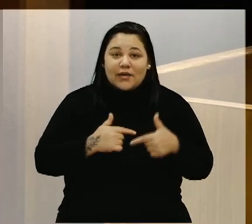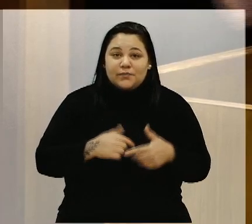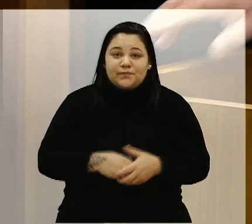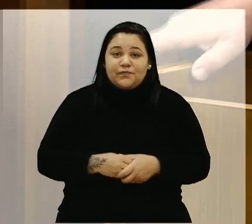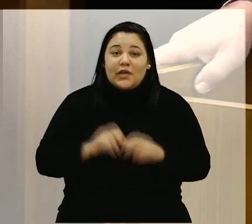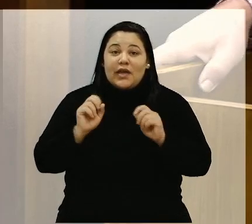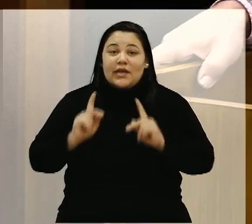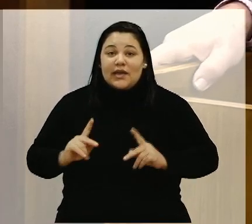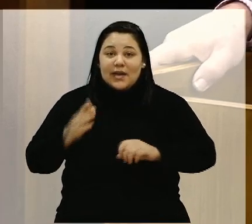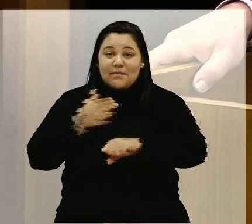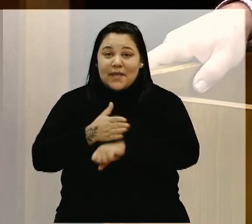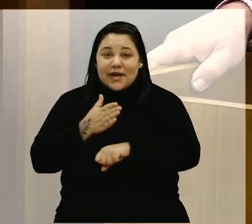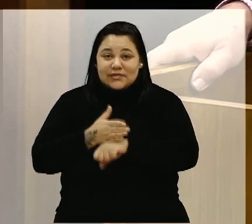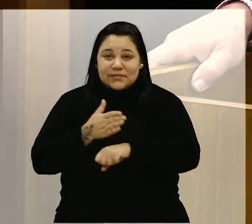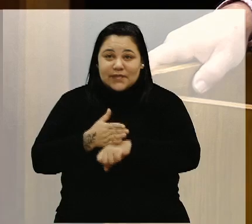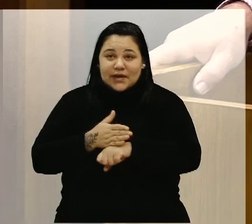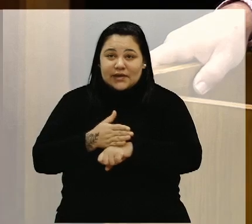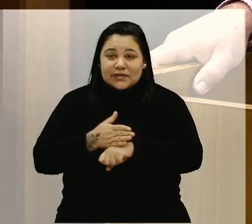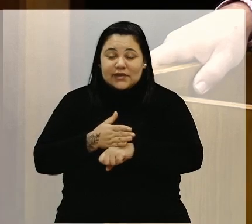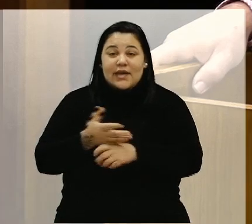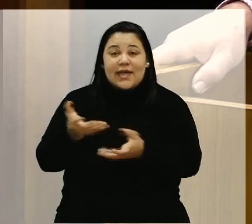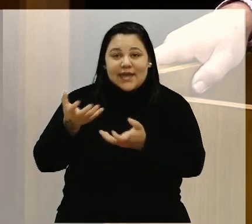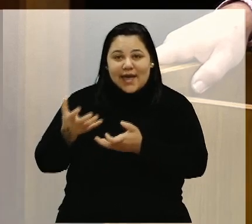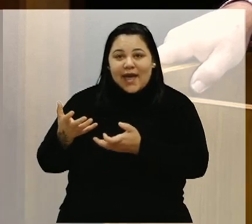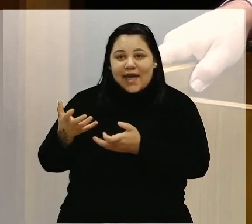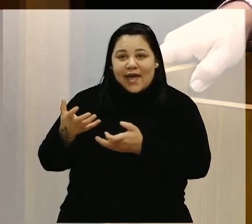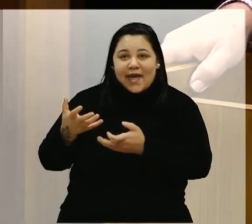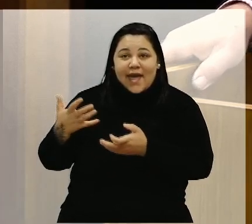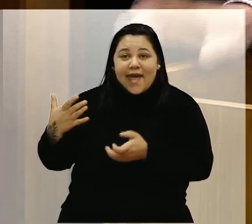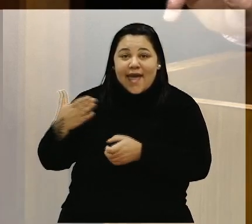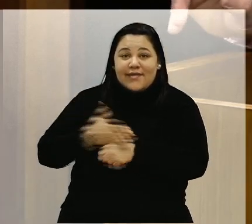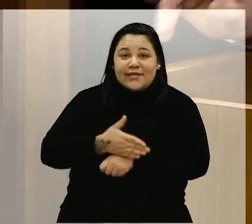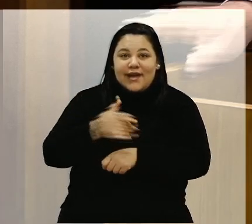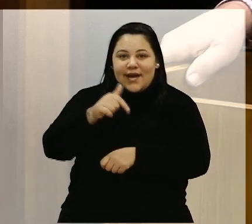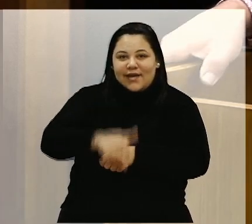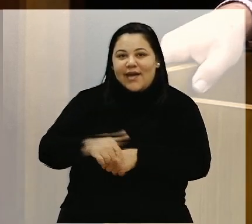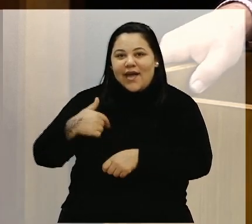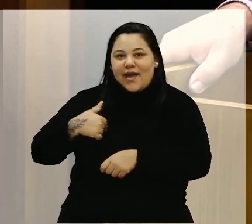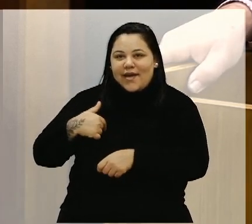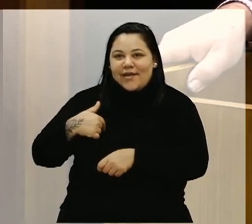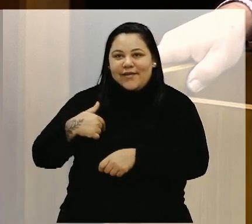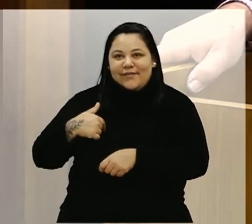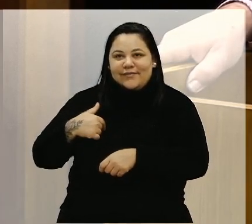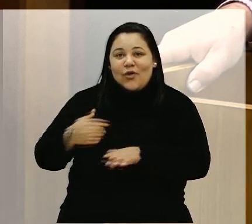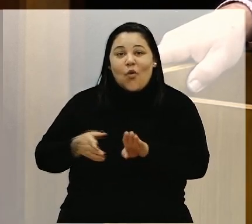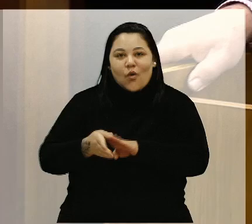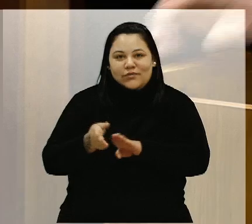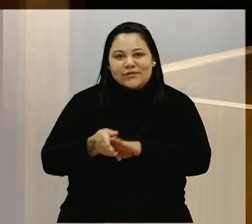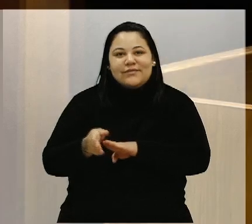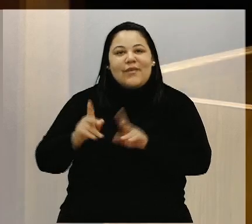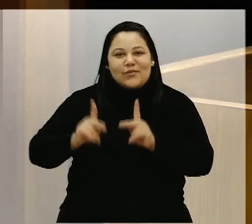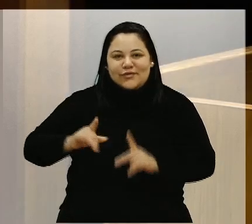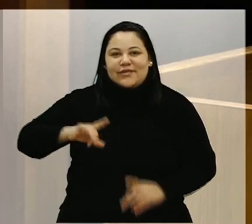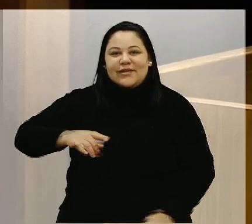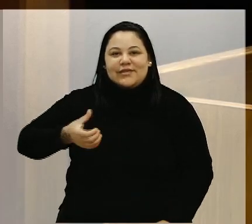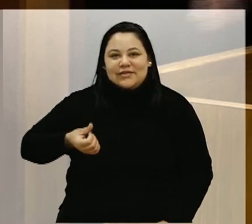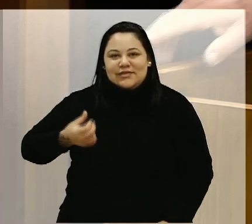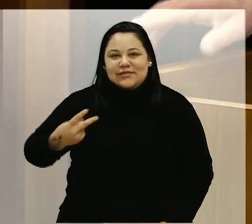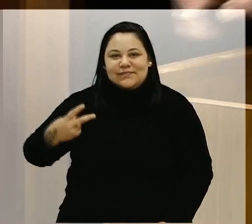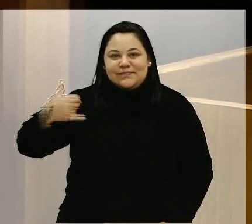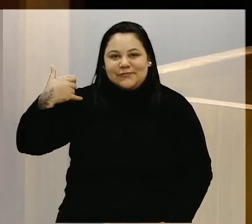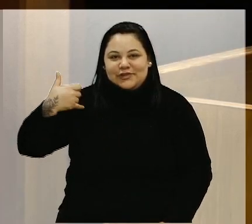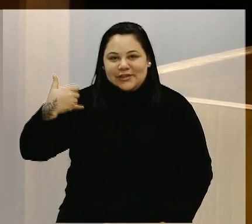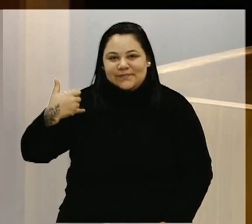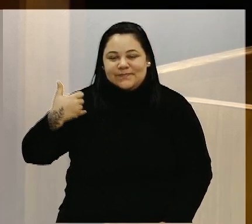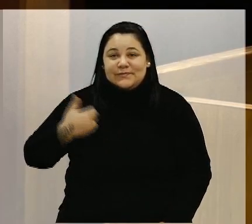que pretendem estar aqui dentro, é um conselho de uma pessoa que tem 62 anos. Se é para ir lá usar